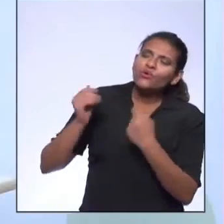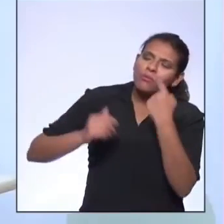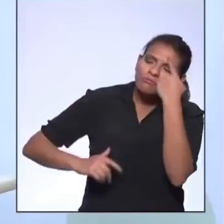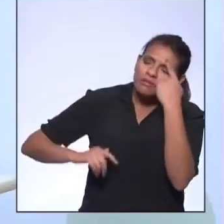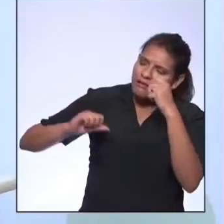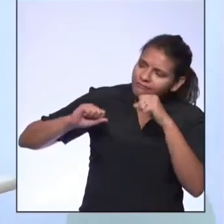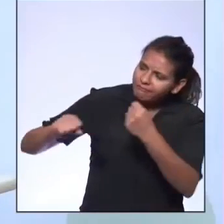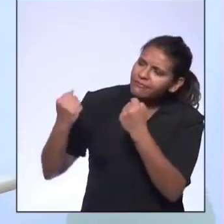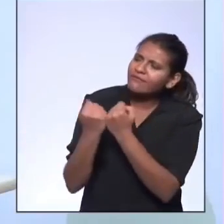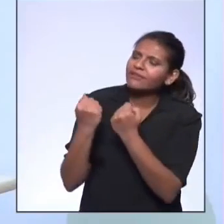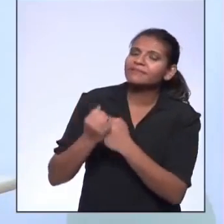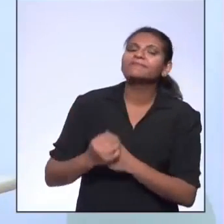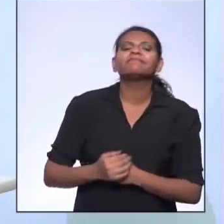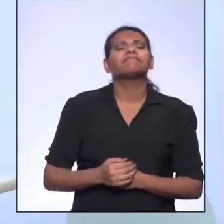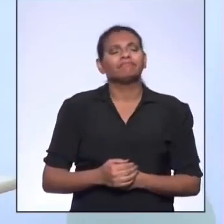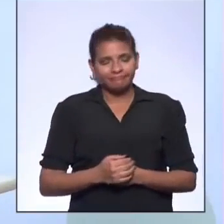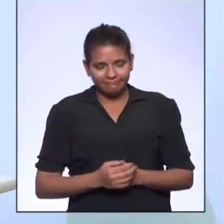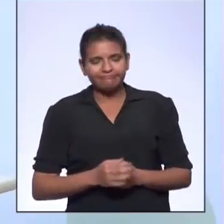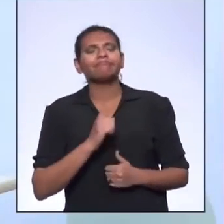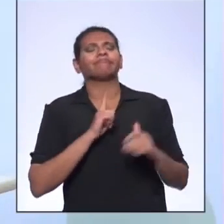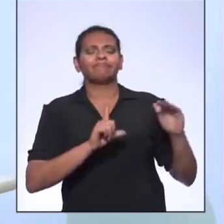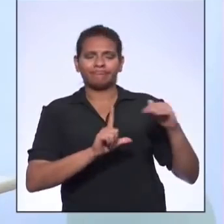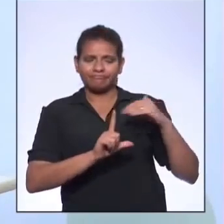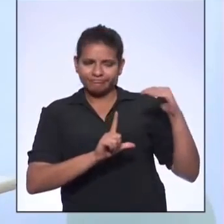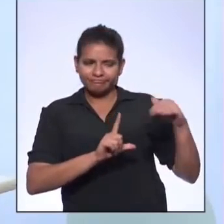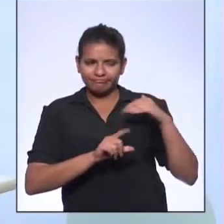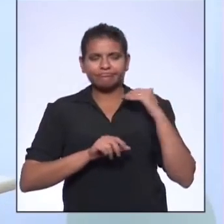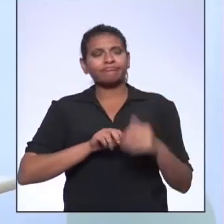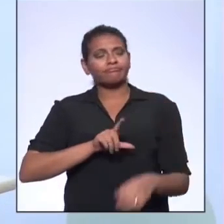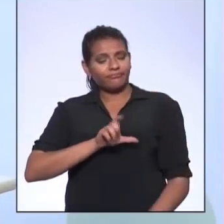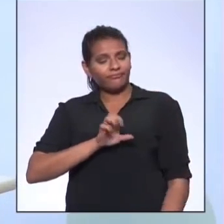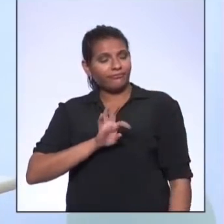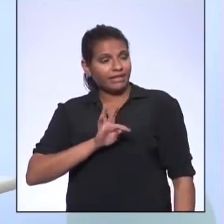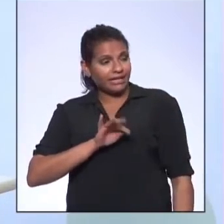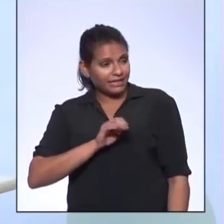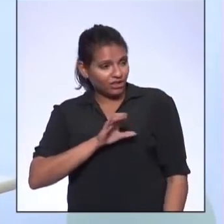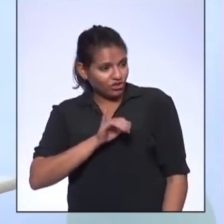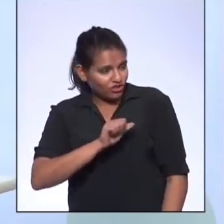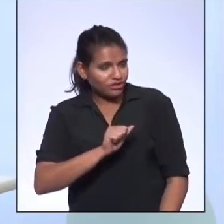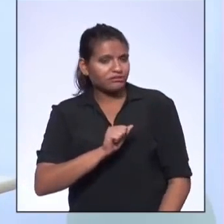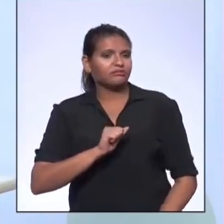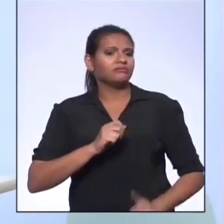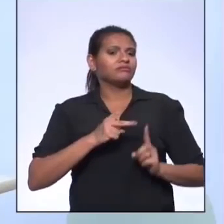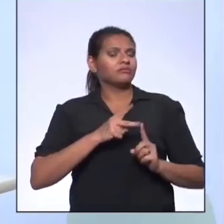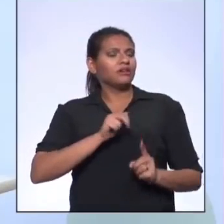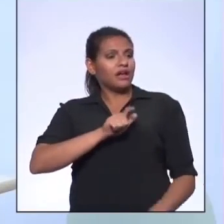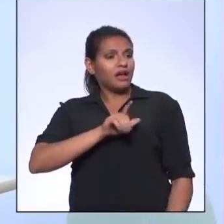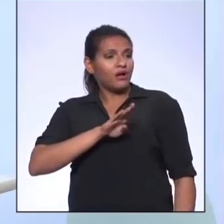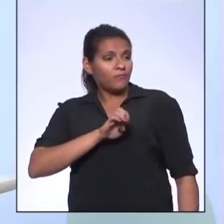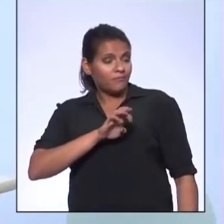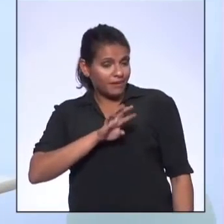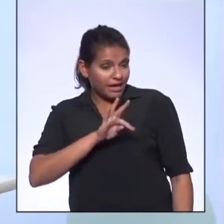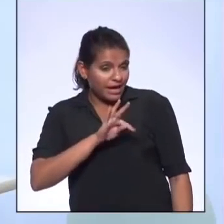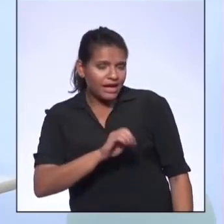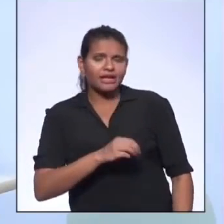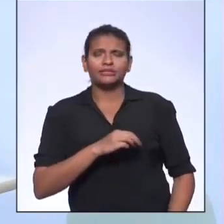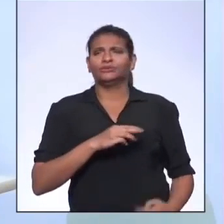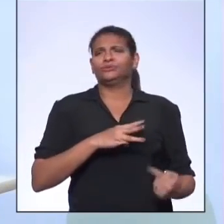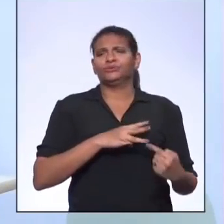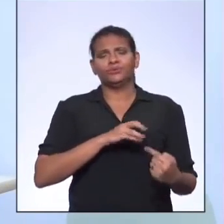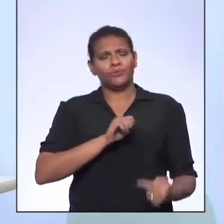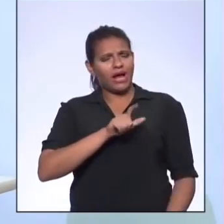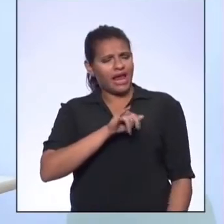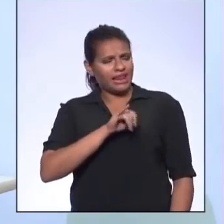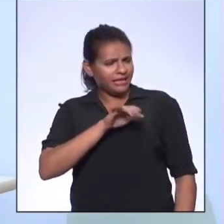Tayana, a Letícia, o Alberto, a Alice, pessoal participando aqui bastante no nosso chat. Eu